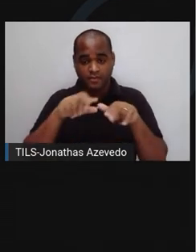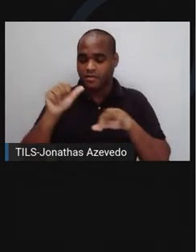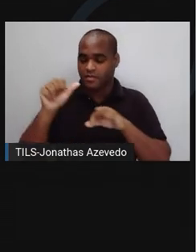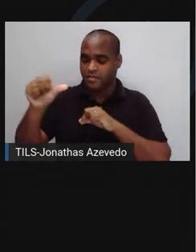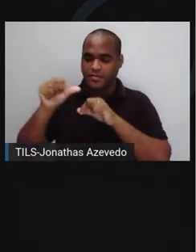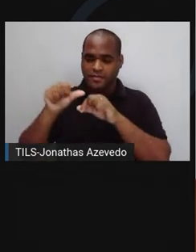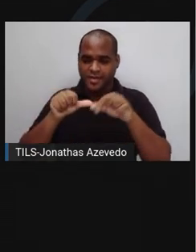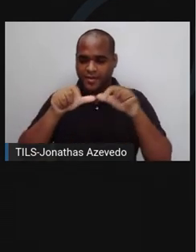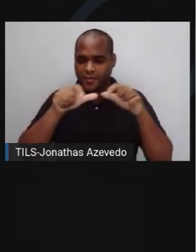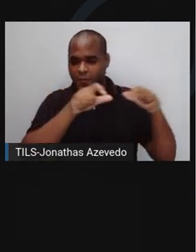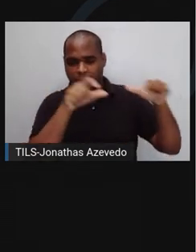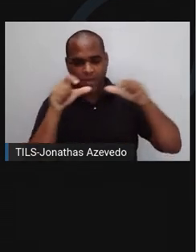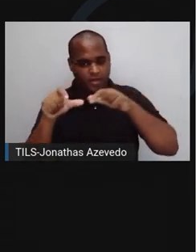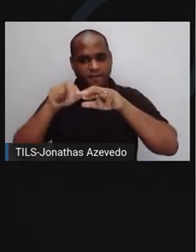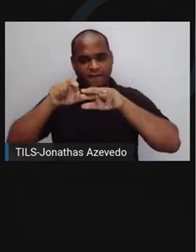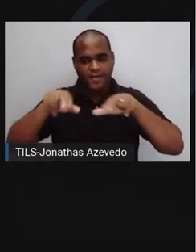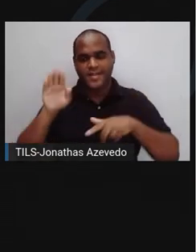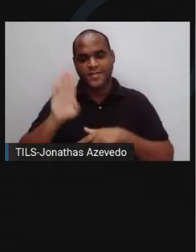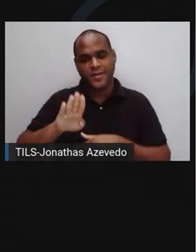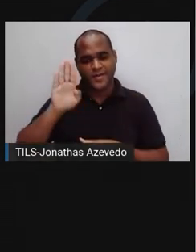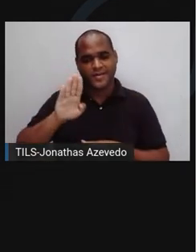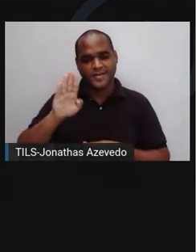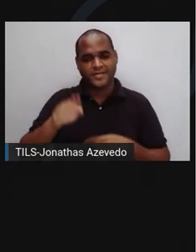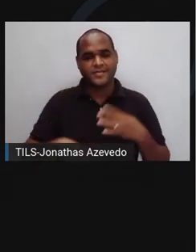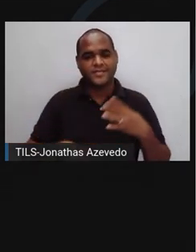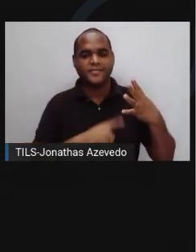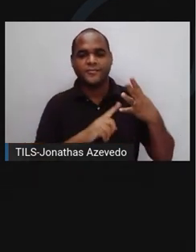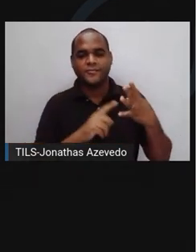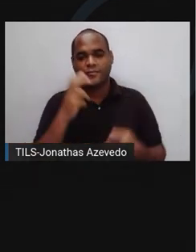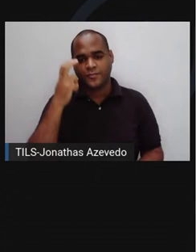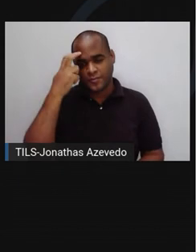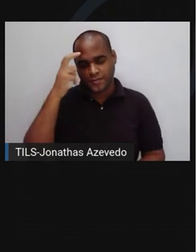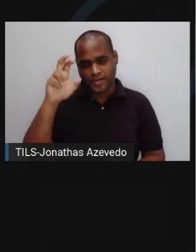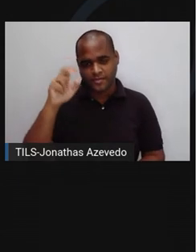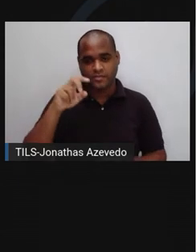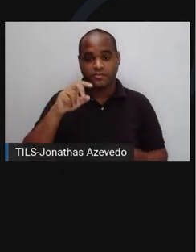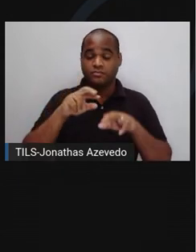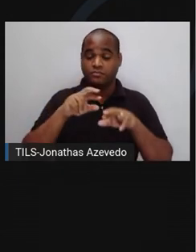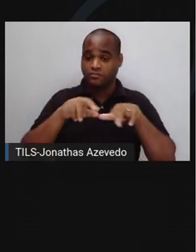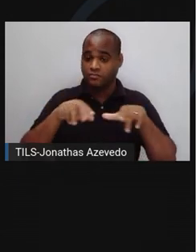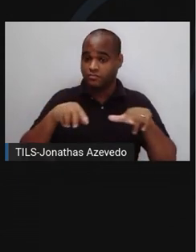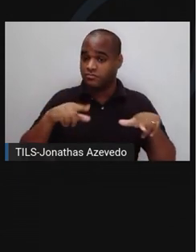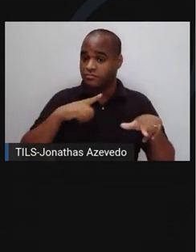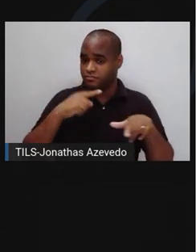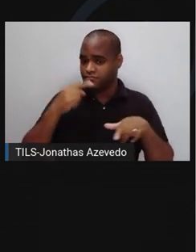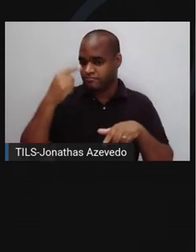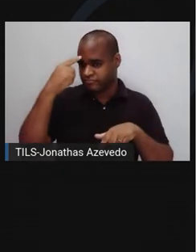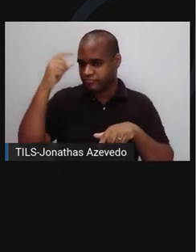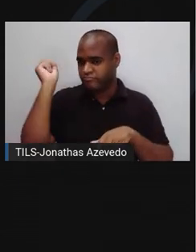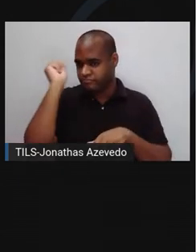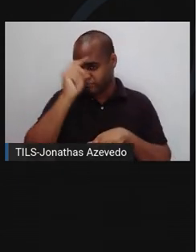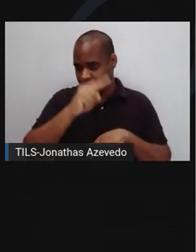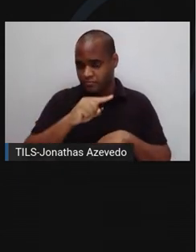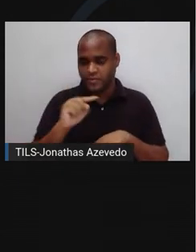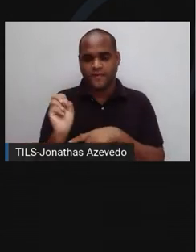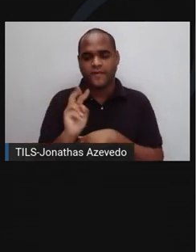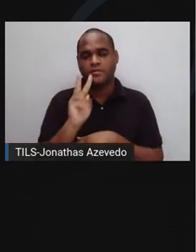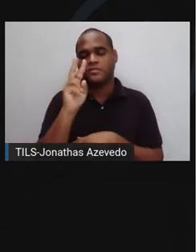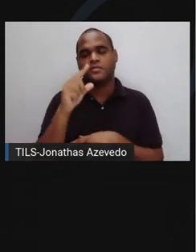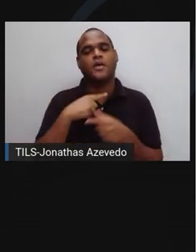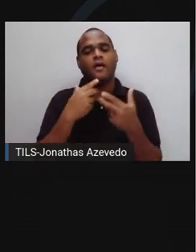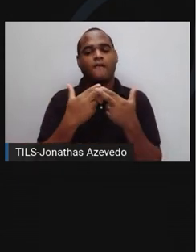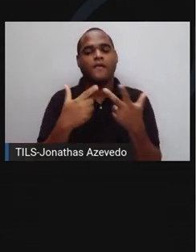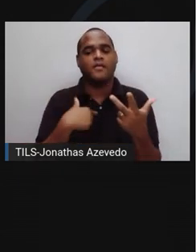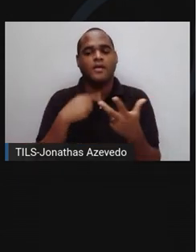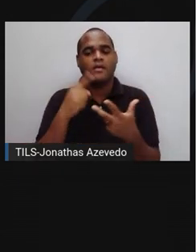migratórias e da diversidade biológica quatro cultural considerada a categoria mais difícil de valorar que